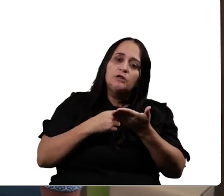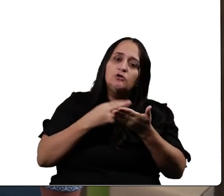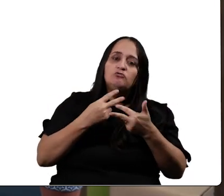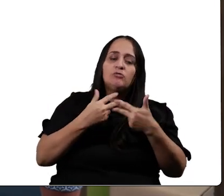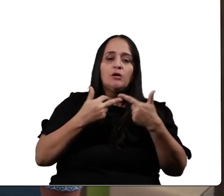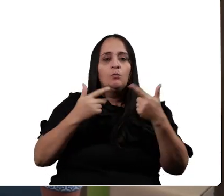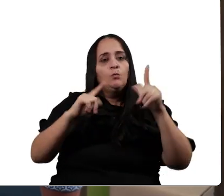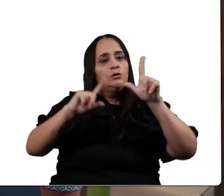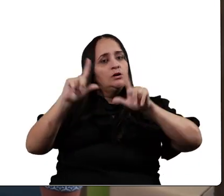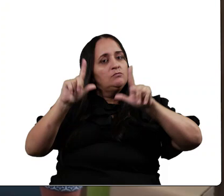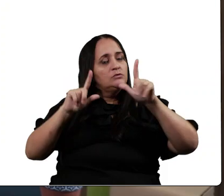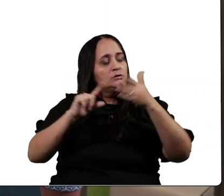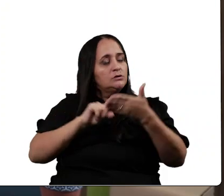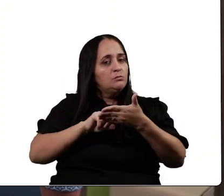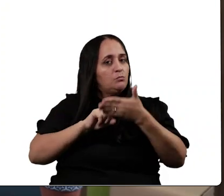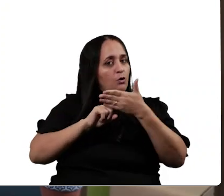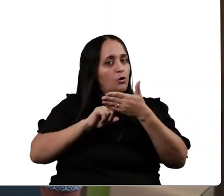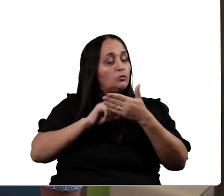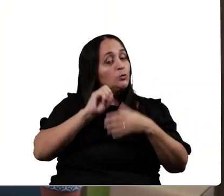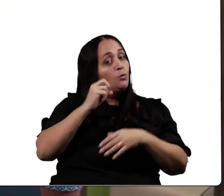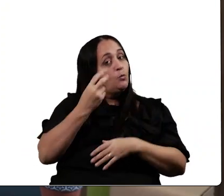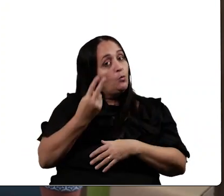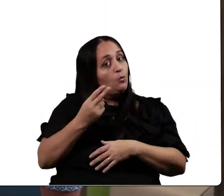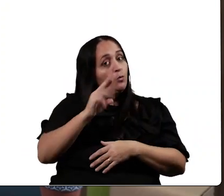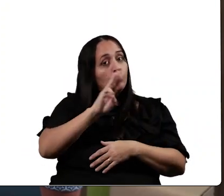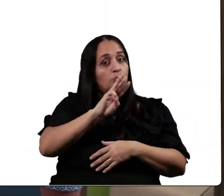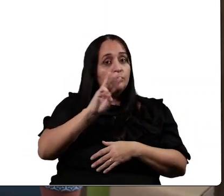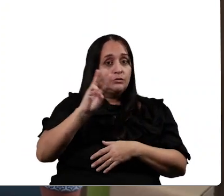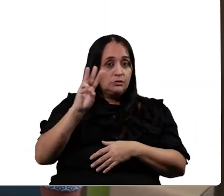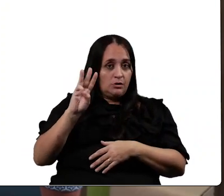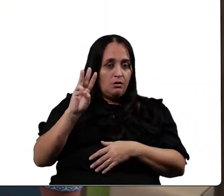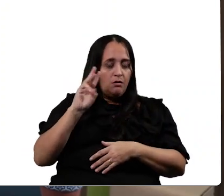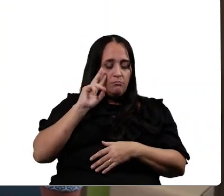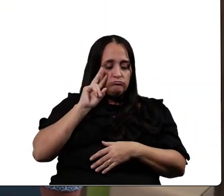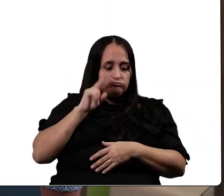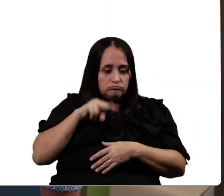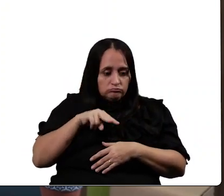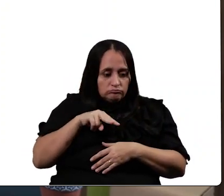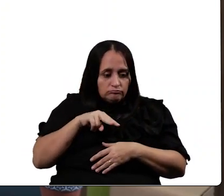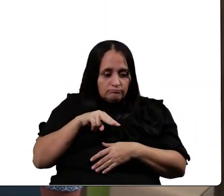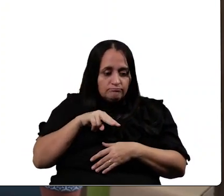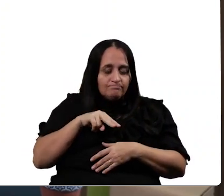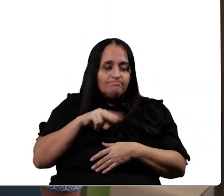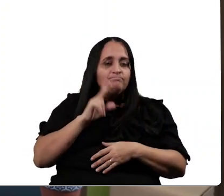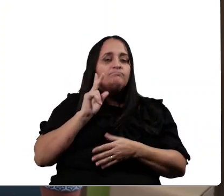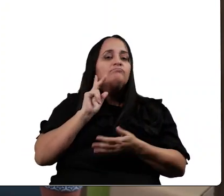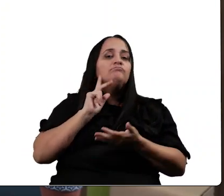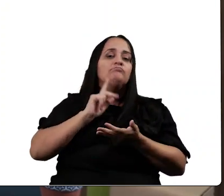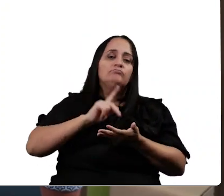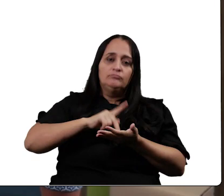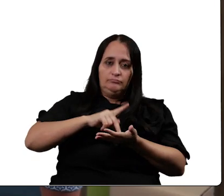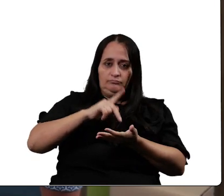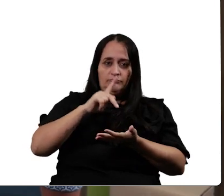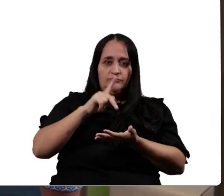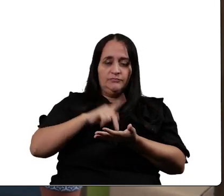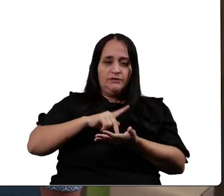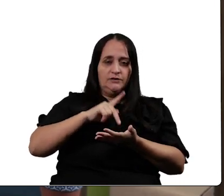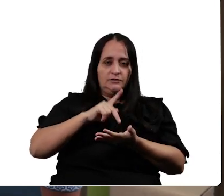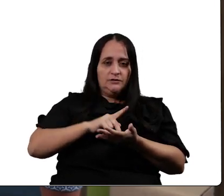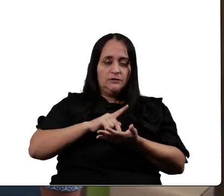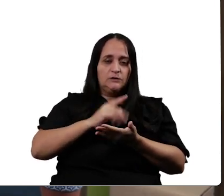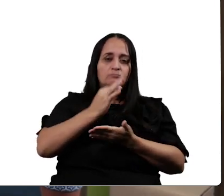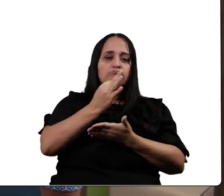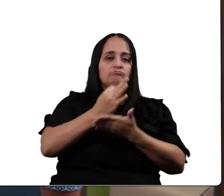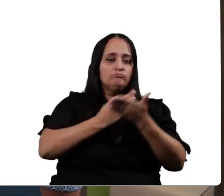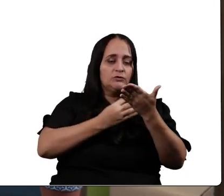lá a fonte, uma fonte que é principalmente conhecida, esse texto tende a